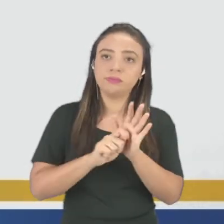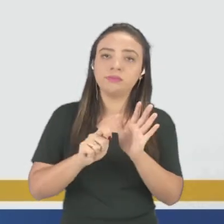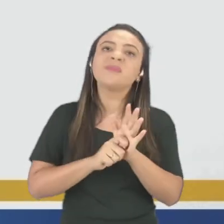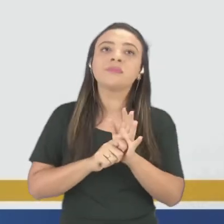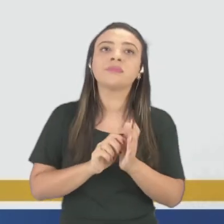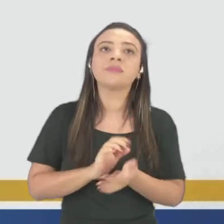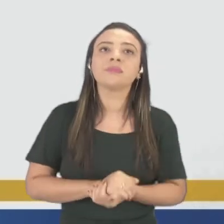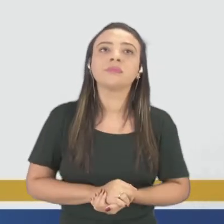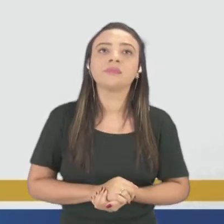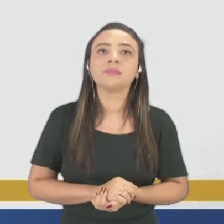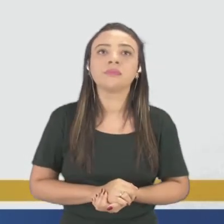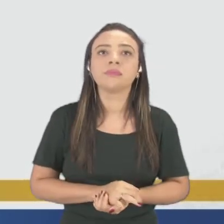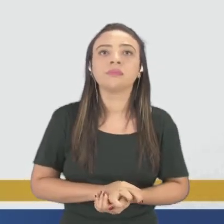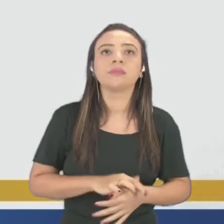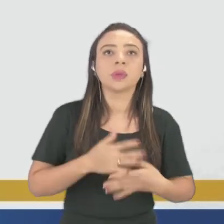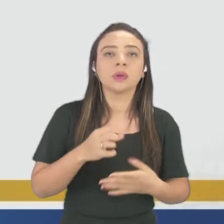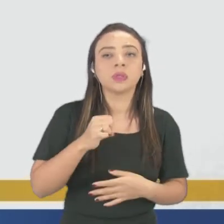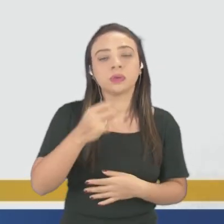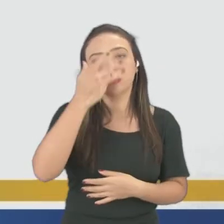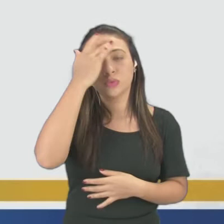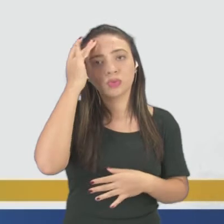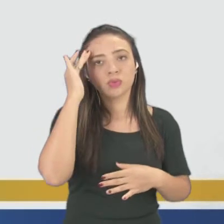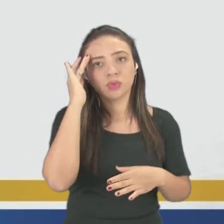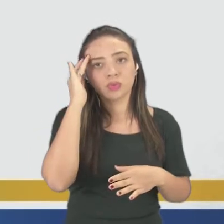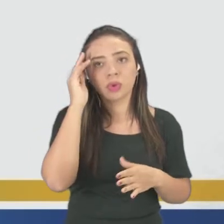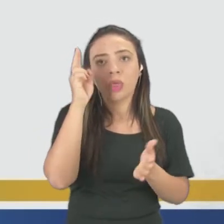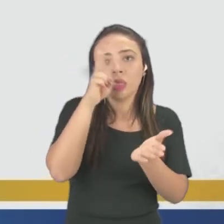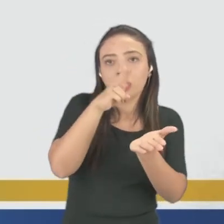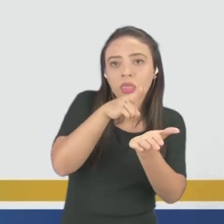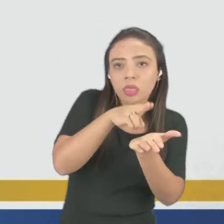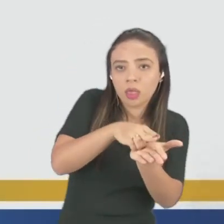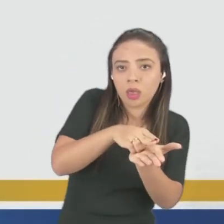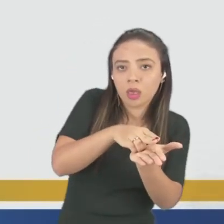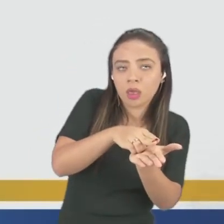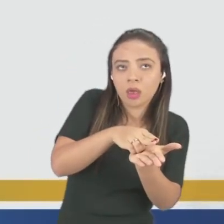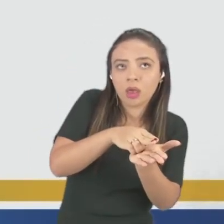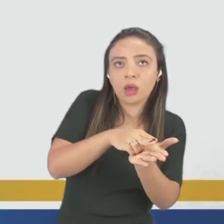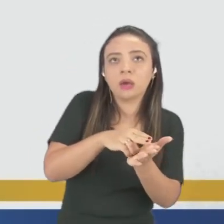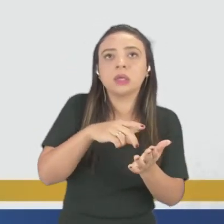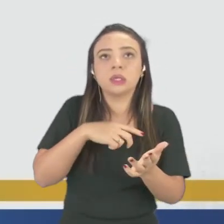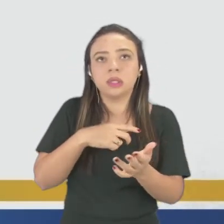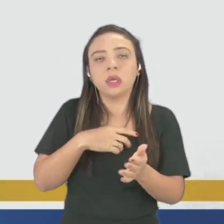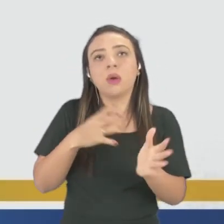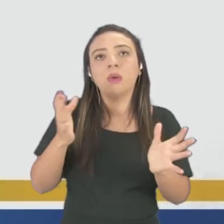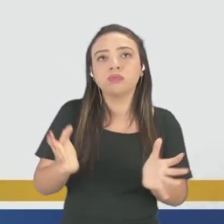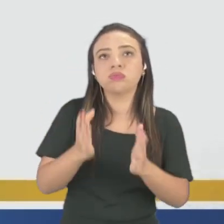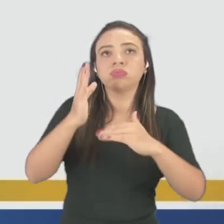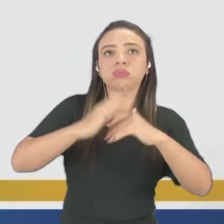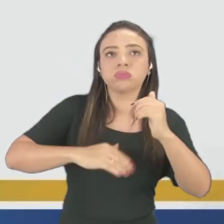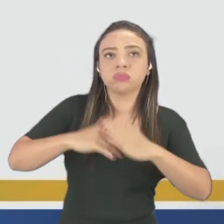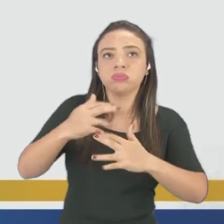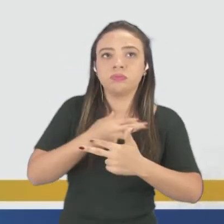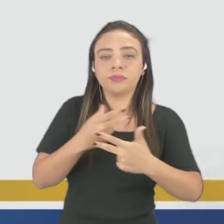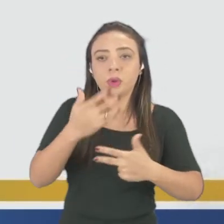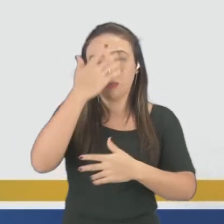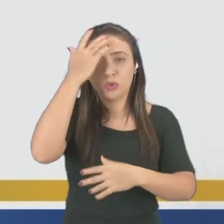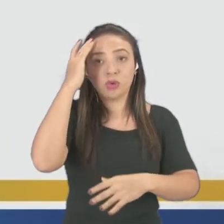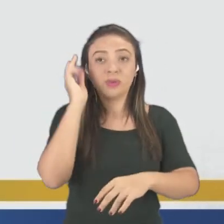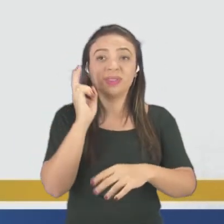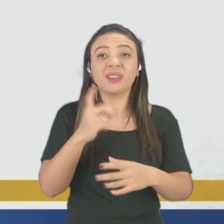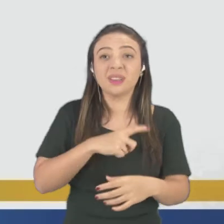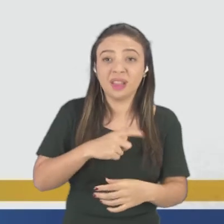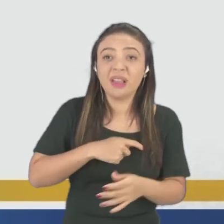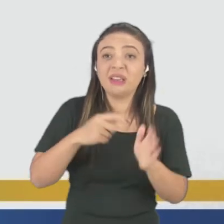drogas tá na internação de longa duração com ação multiprofissional com relação ao tratamento de dependentes de